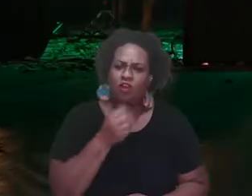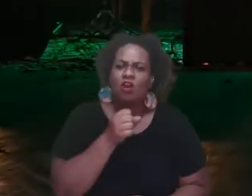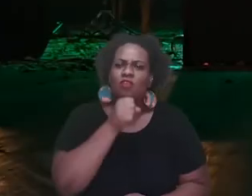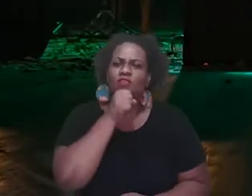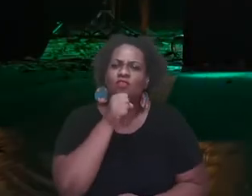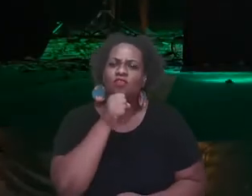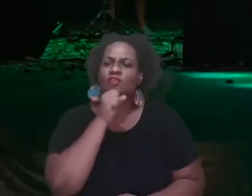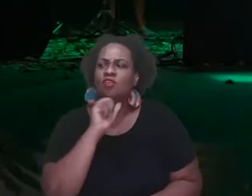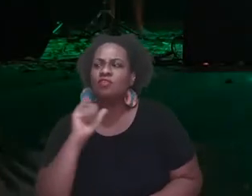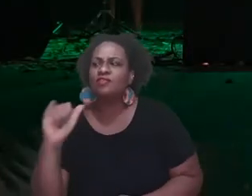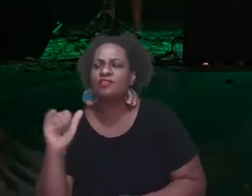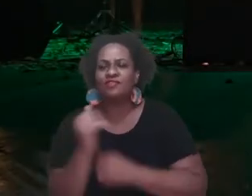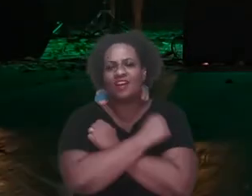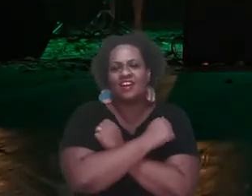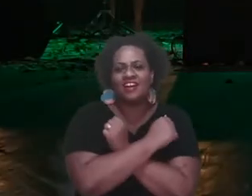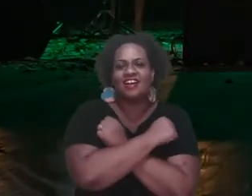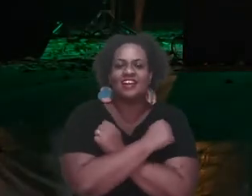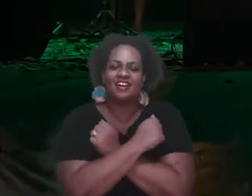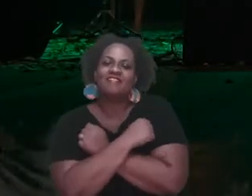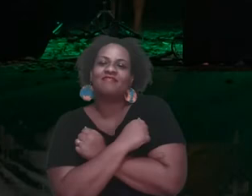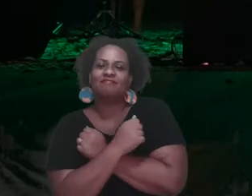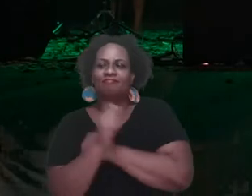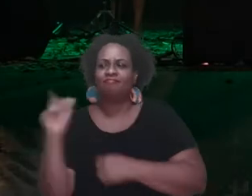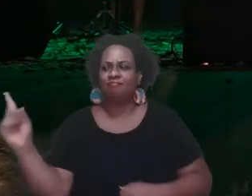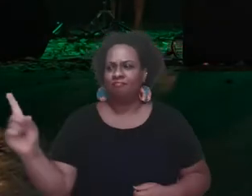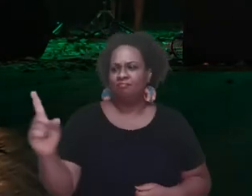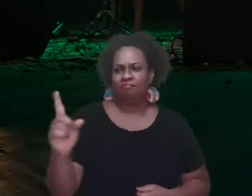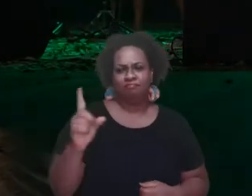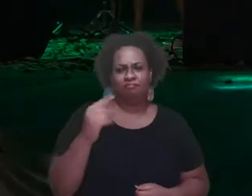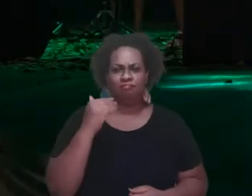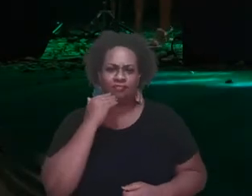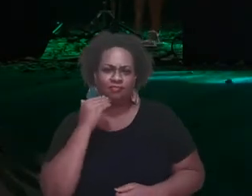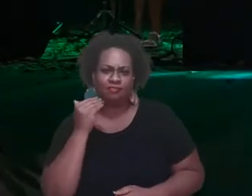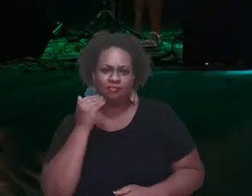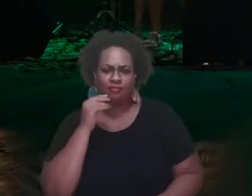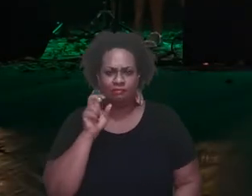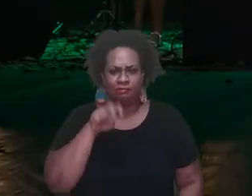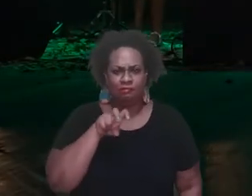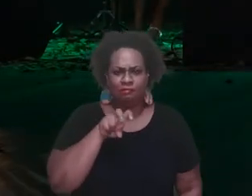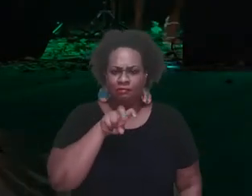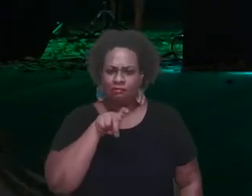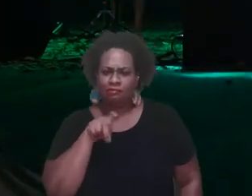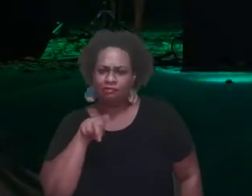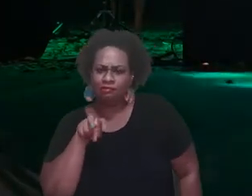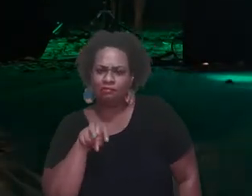lembrança meu amor quem mandou mesma Já saiu do jeito que perguntar para direito